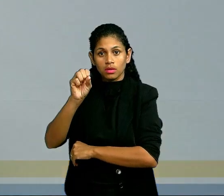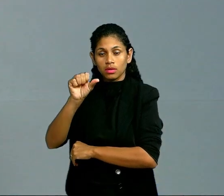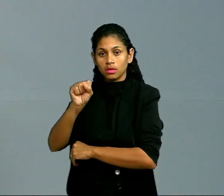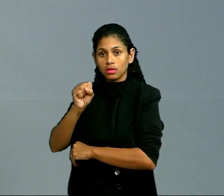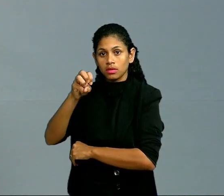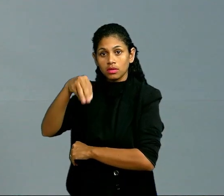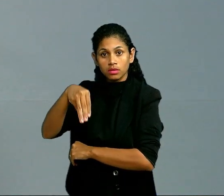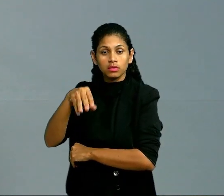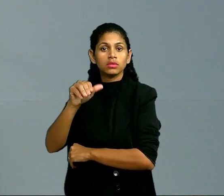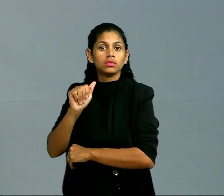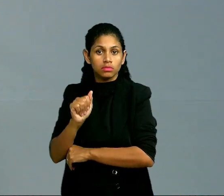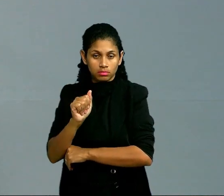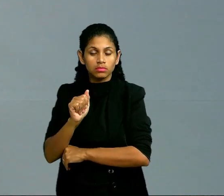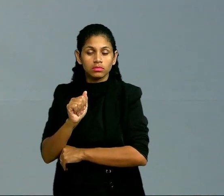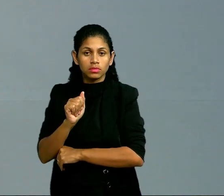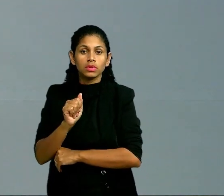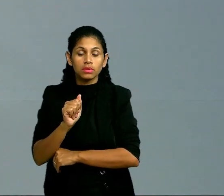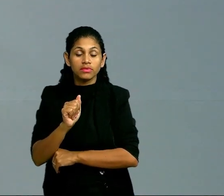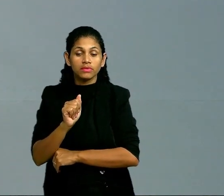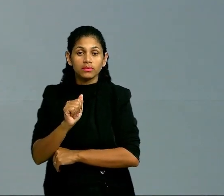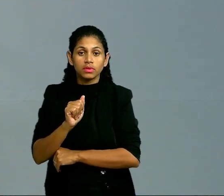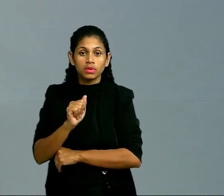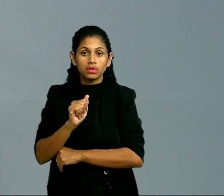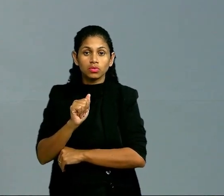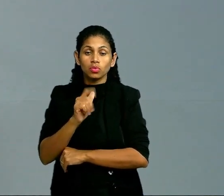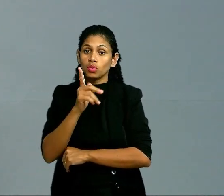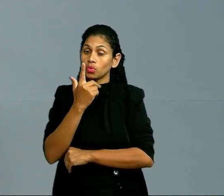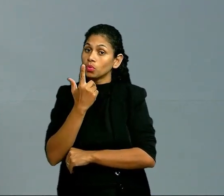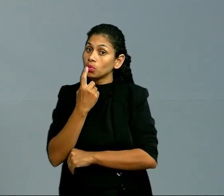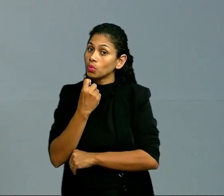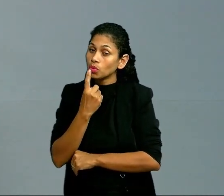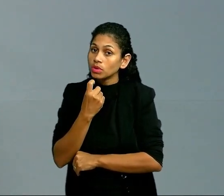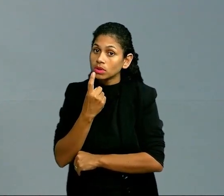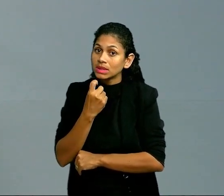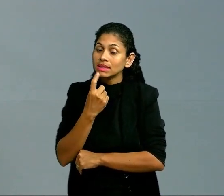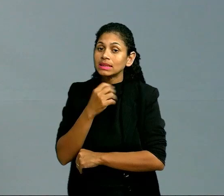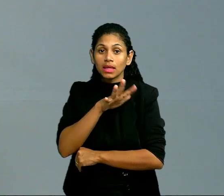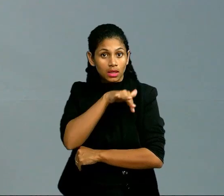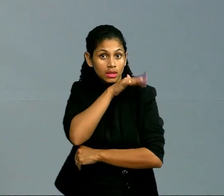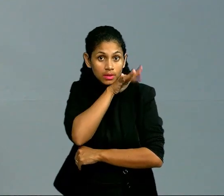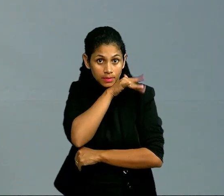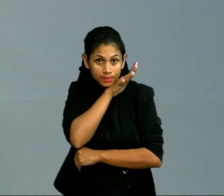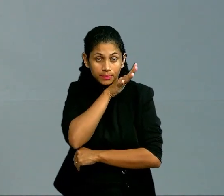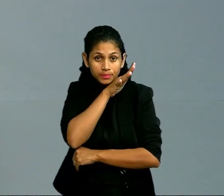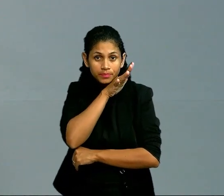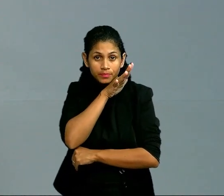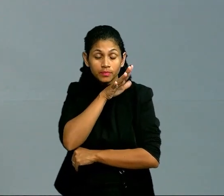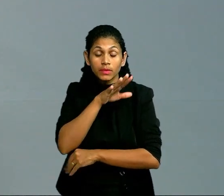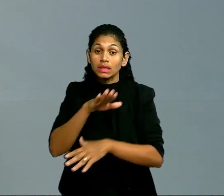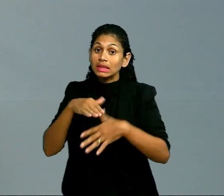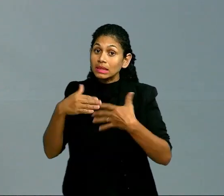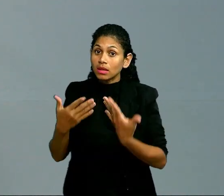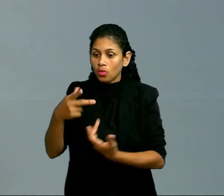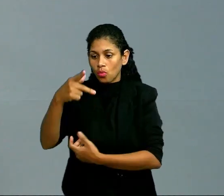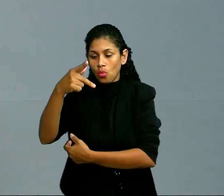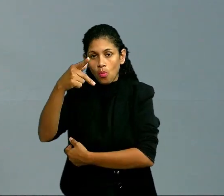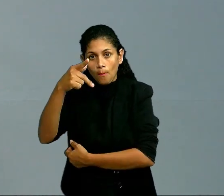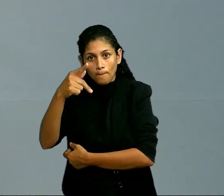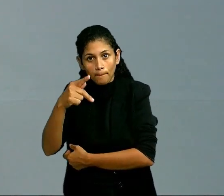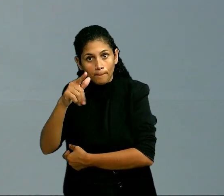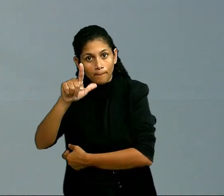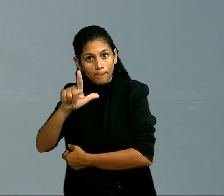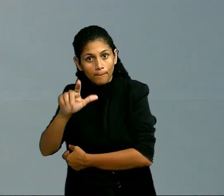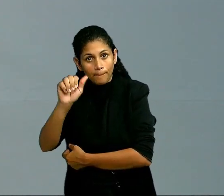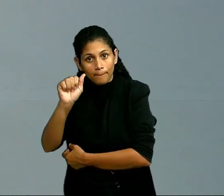é as hemácias, plaquetas, tá? É o plasma que tem os anticorpos, é ele que eu preciso para